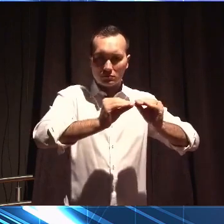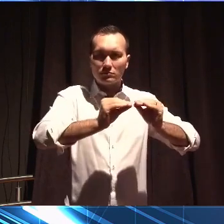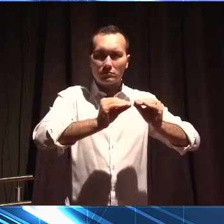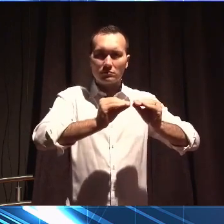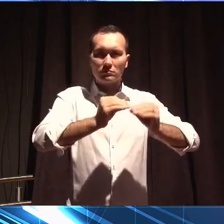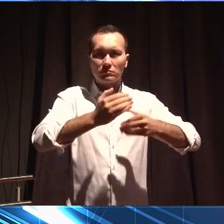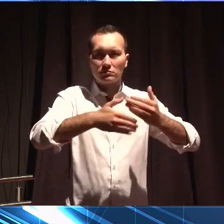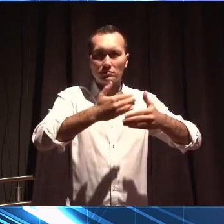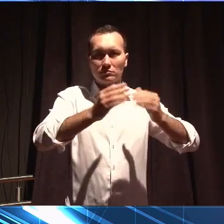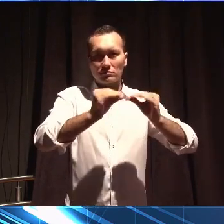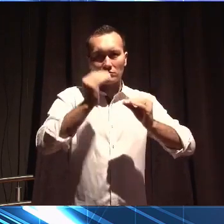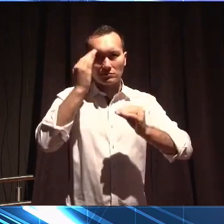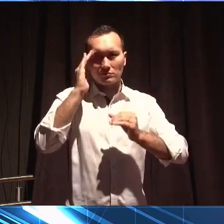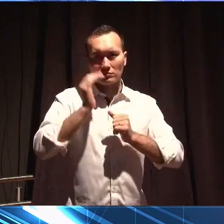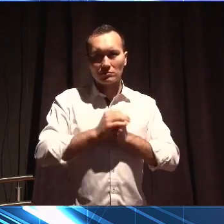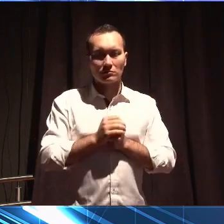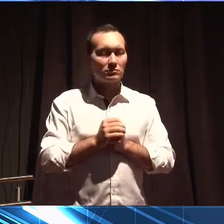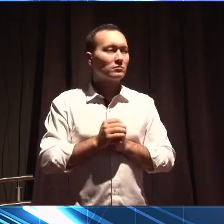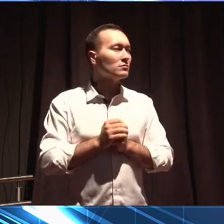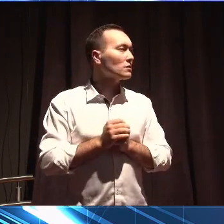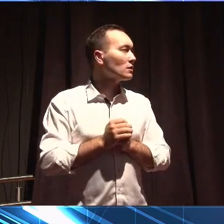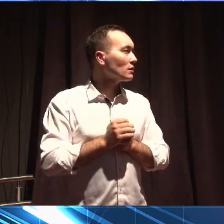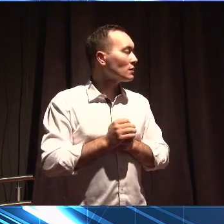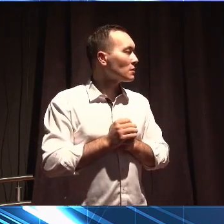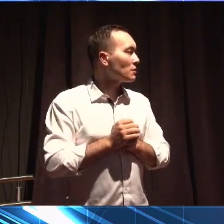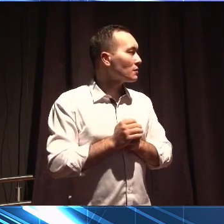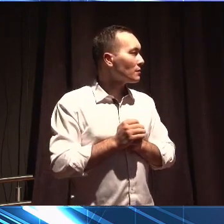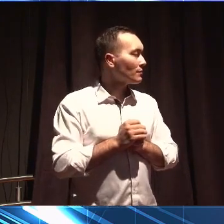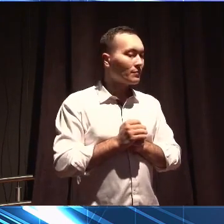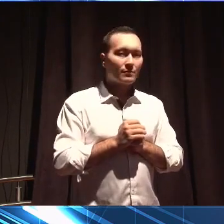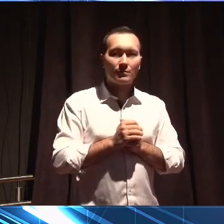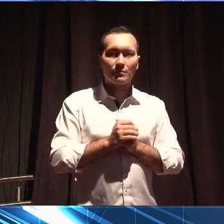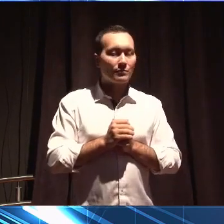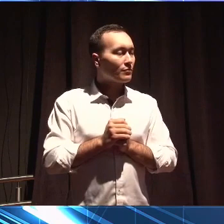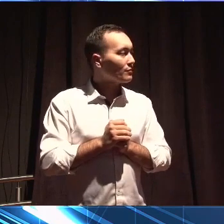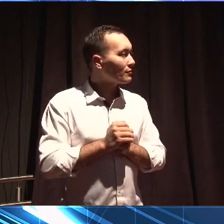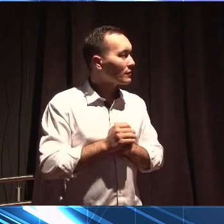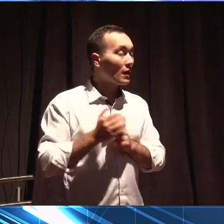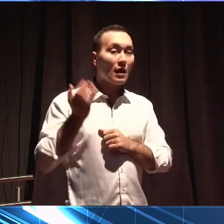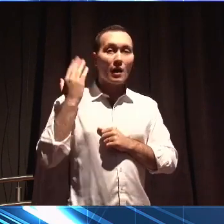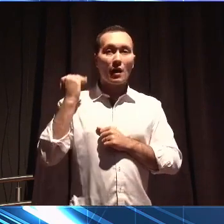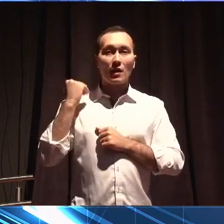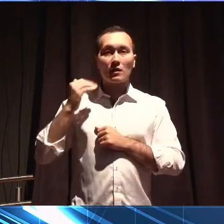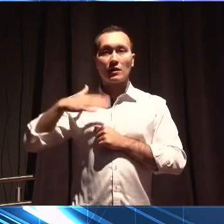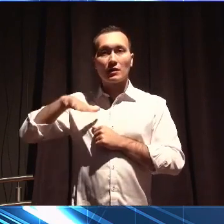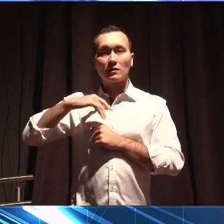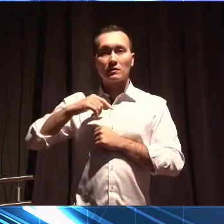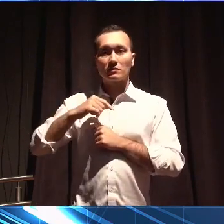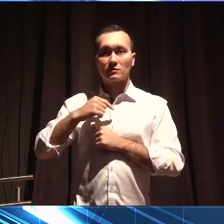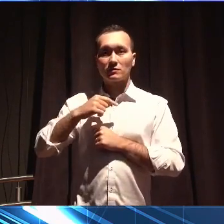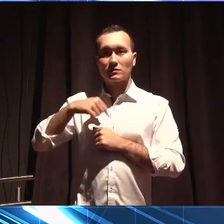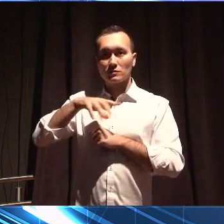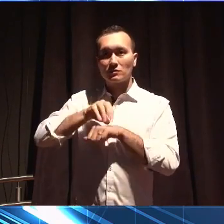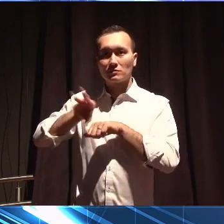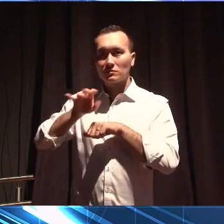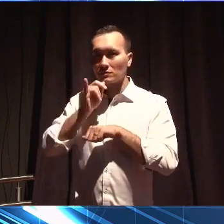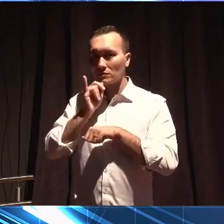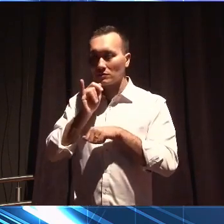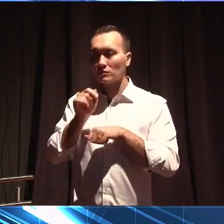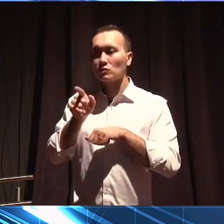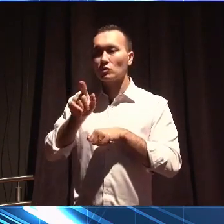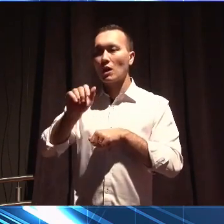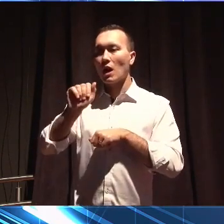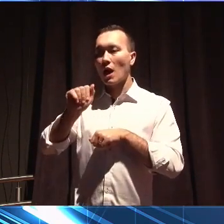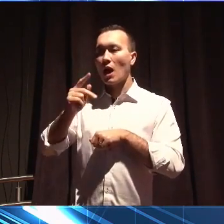a gente usa. Exatamente. Até isso é uma coisa que a gente recomenda bastante lá no serviço. Tipo, estou rodando uma POC. Por que você já não cria a sua